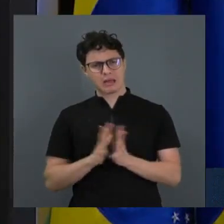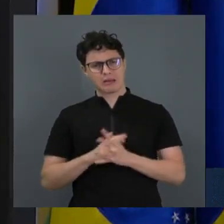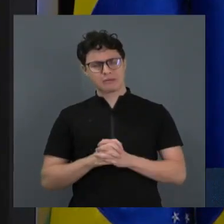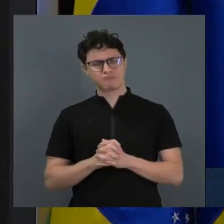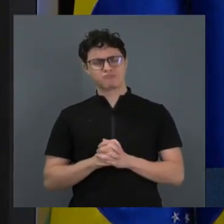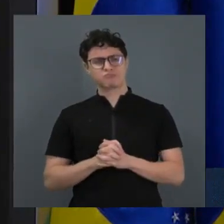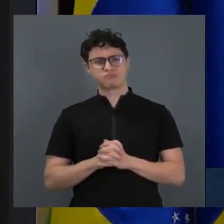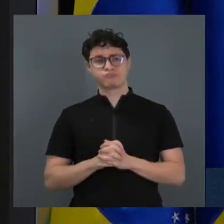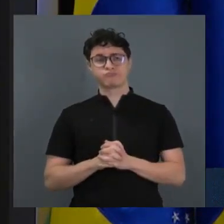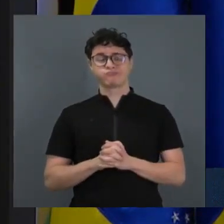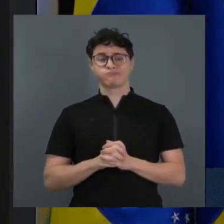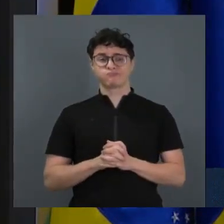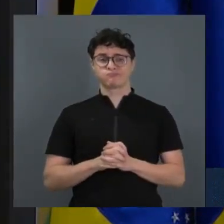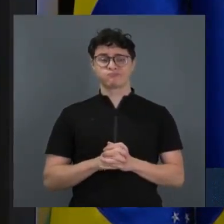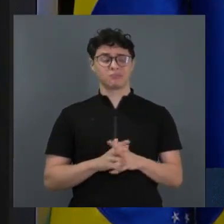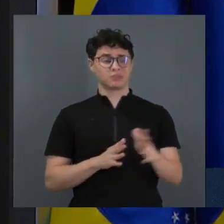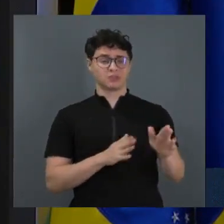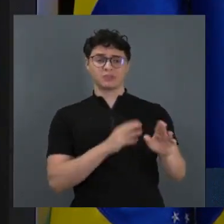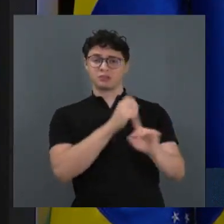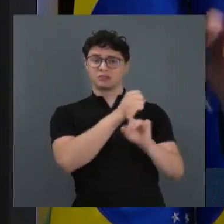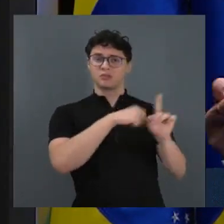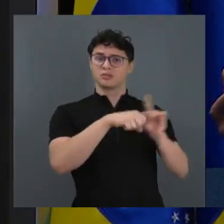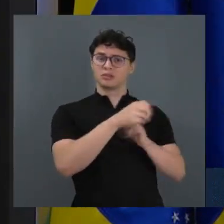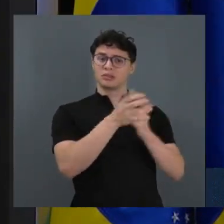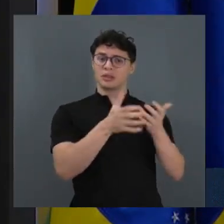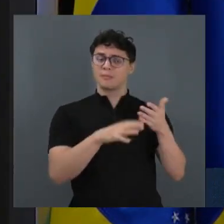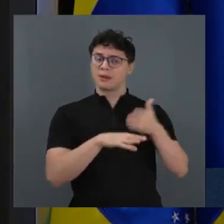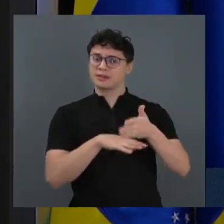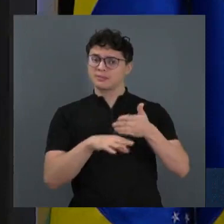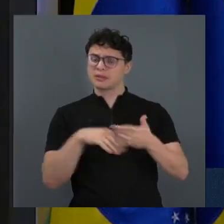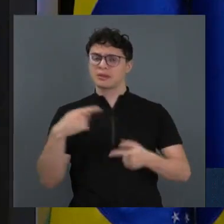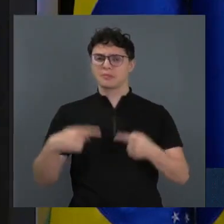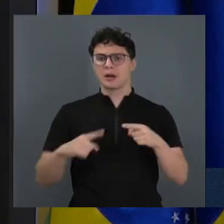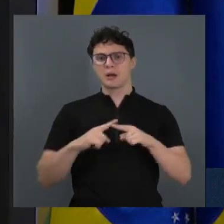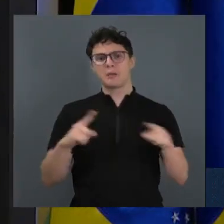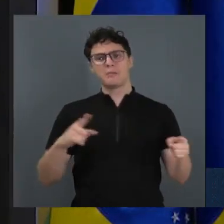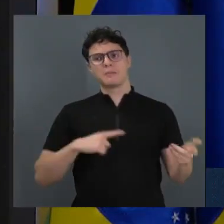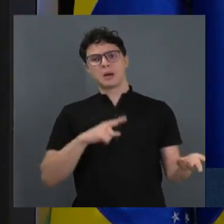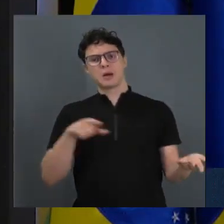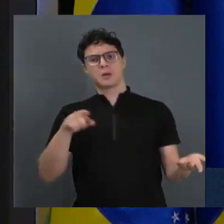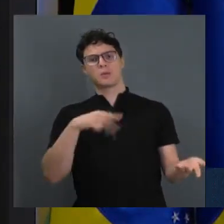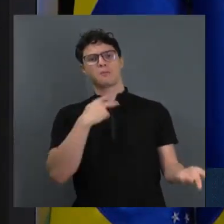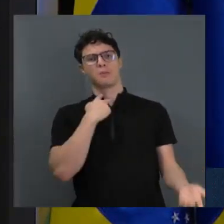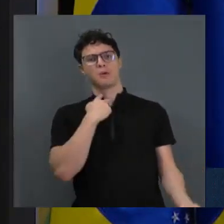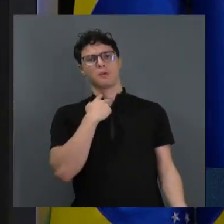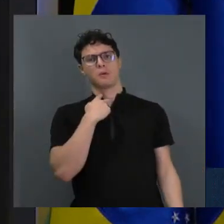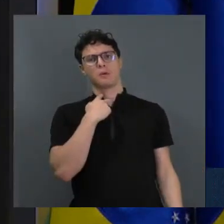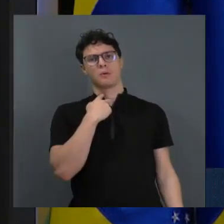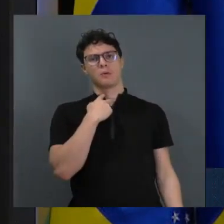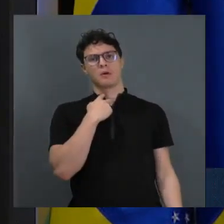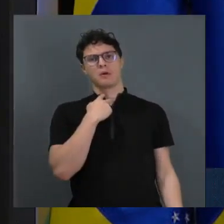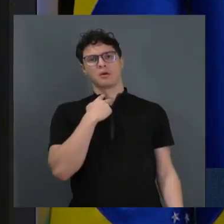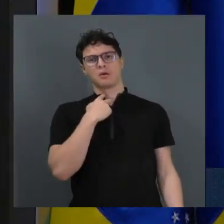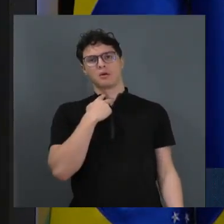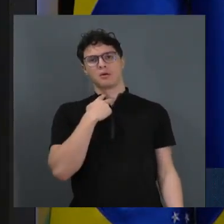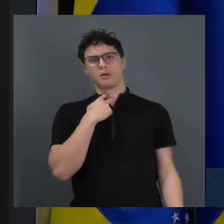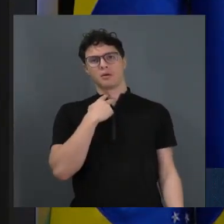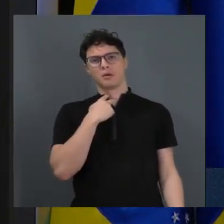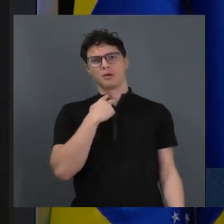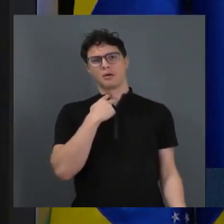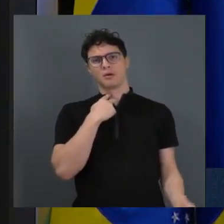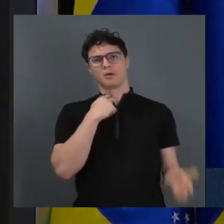A sociedade quer participar desse debate, mas não pode. O Senado não pode